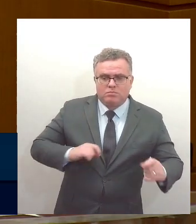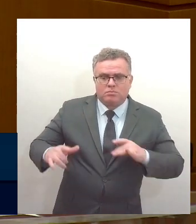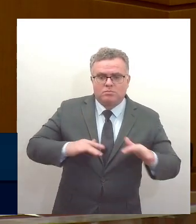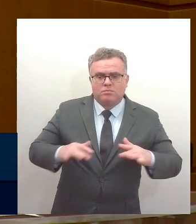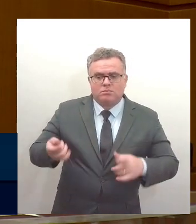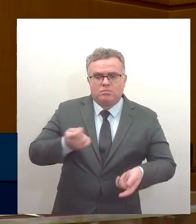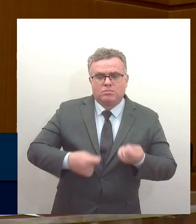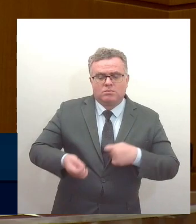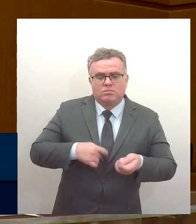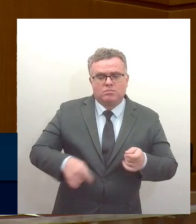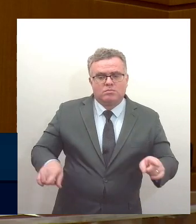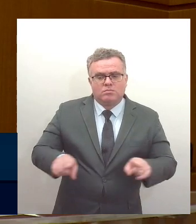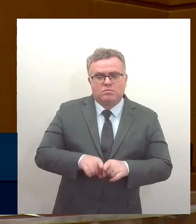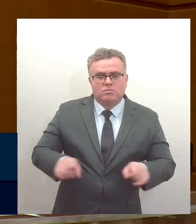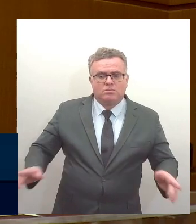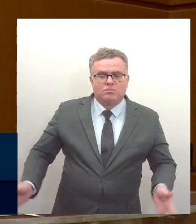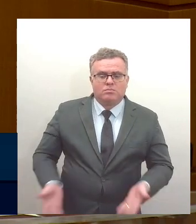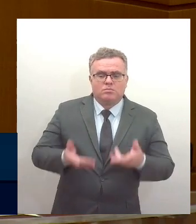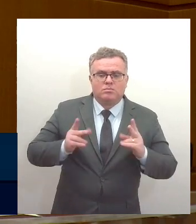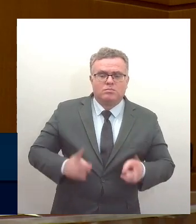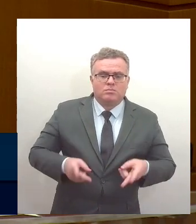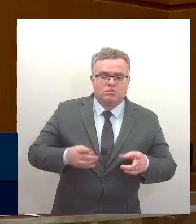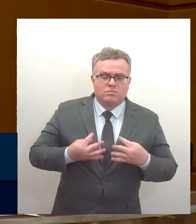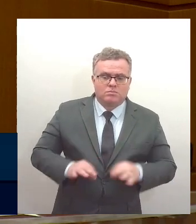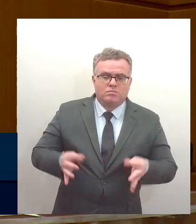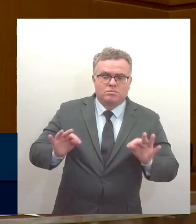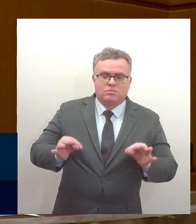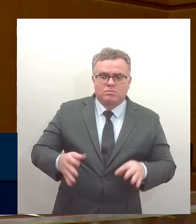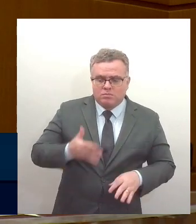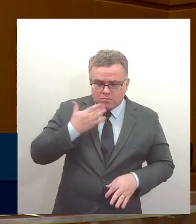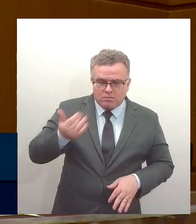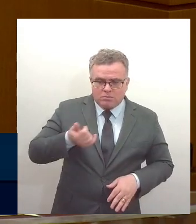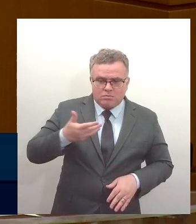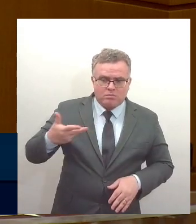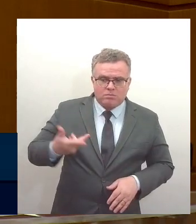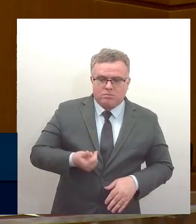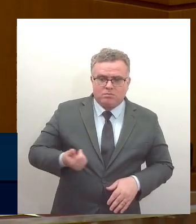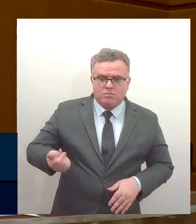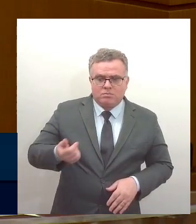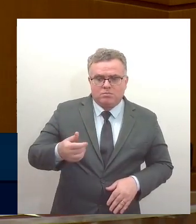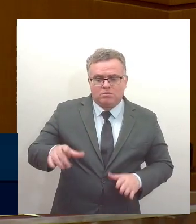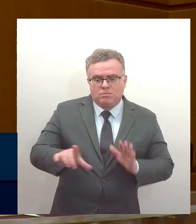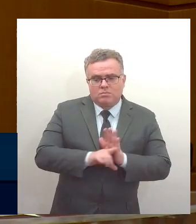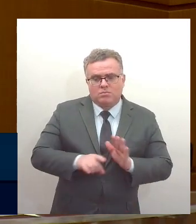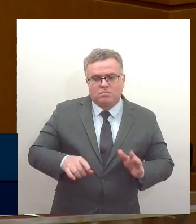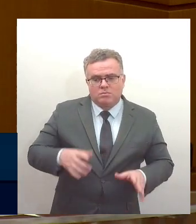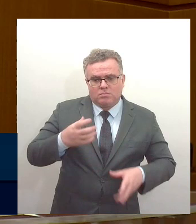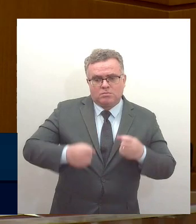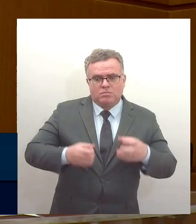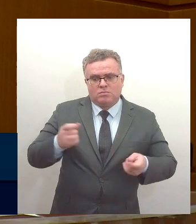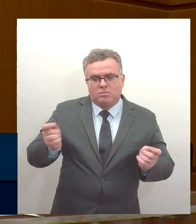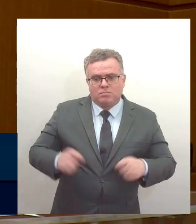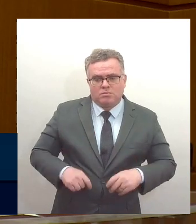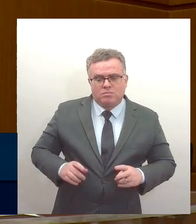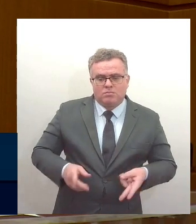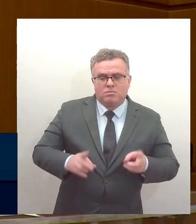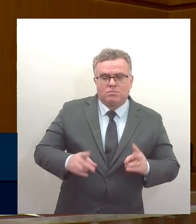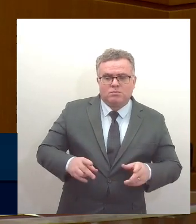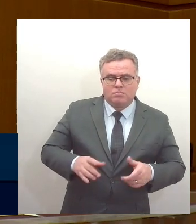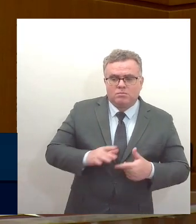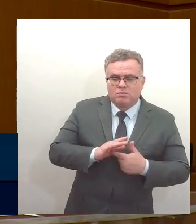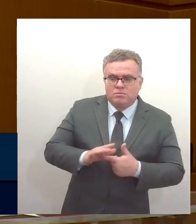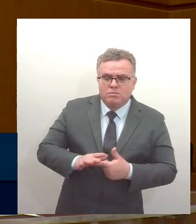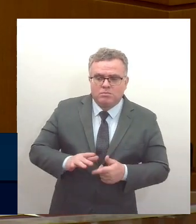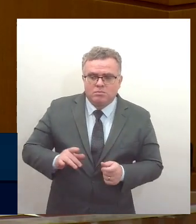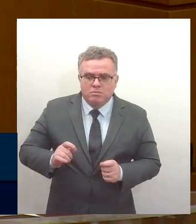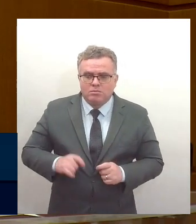tecnologias para a melhoria da produção de leite por meio dos produtores locais. E registro aqui a grandiosidade do evento para a